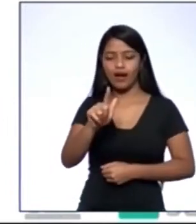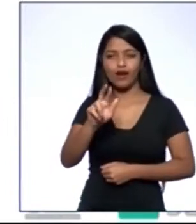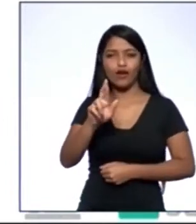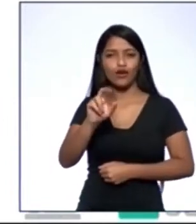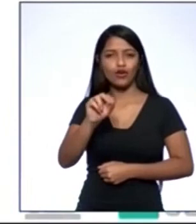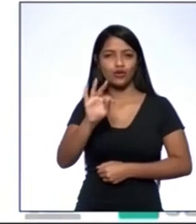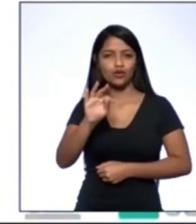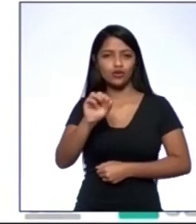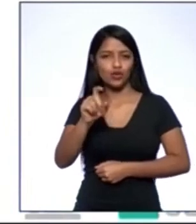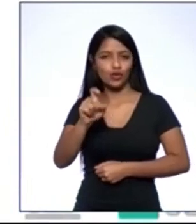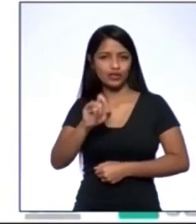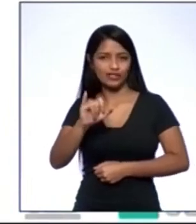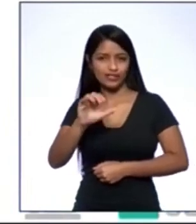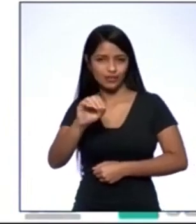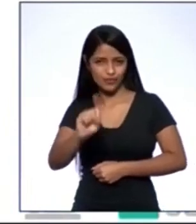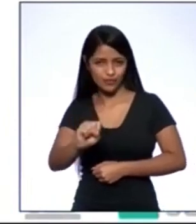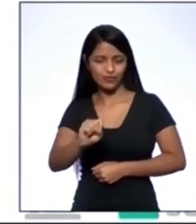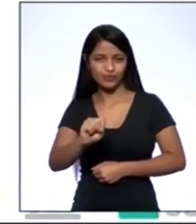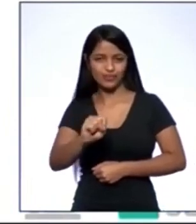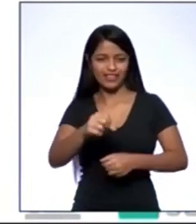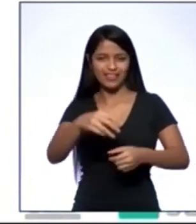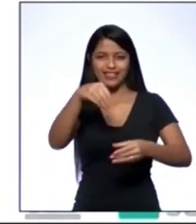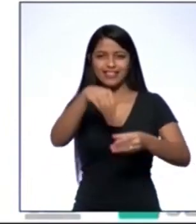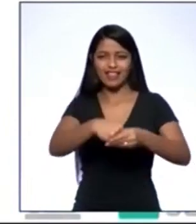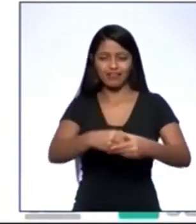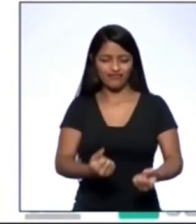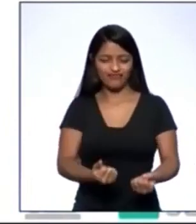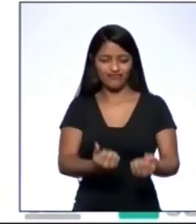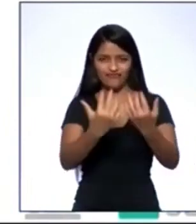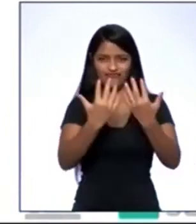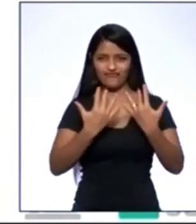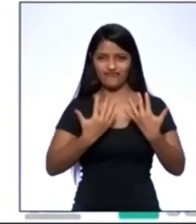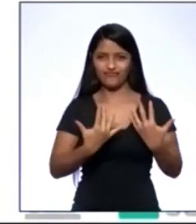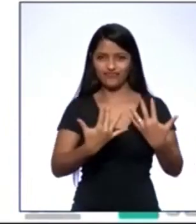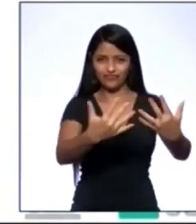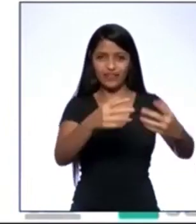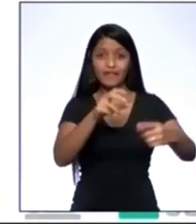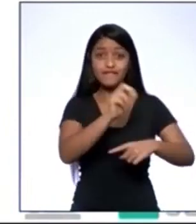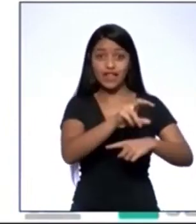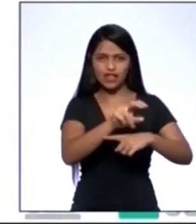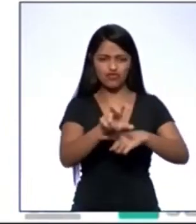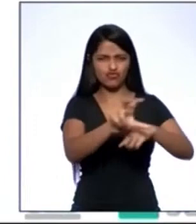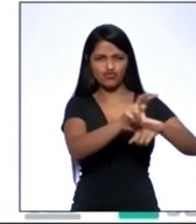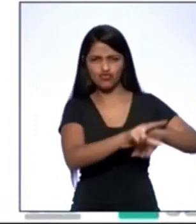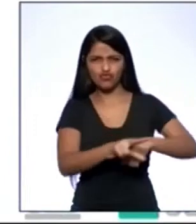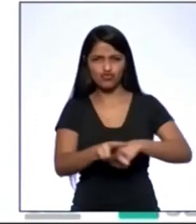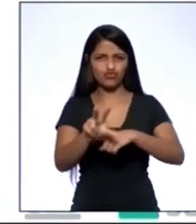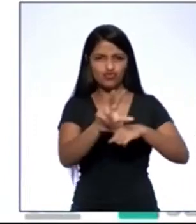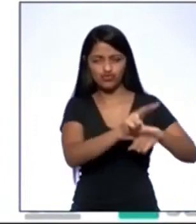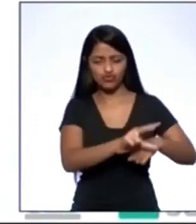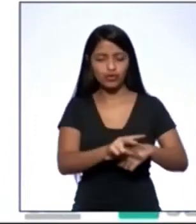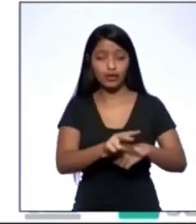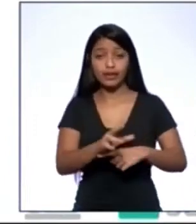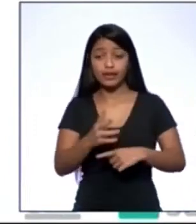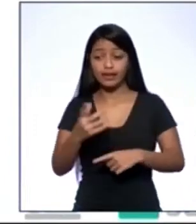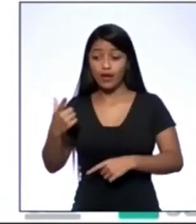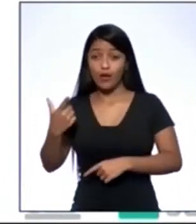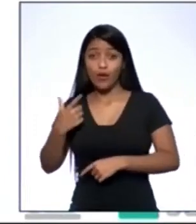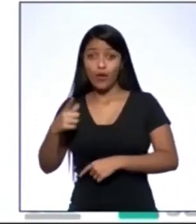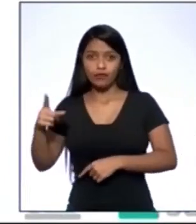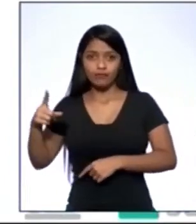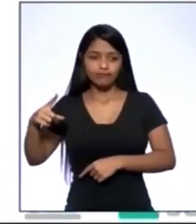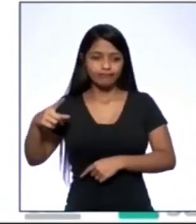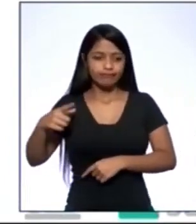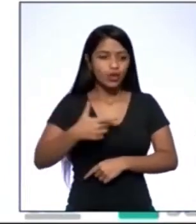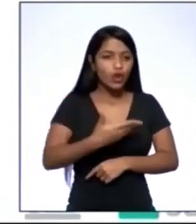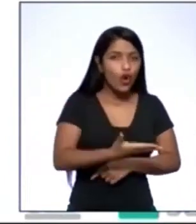pesticidas utilizados nas lavouras, certo? Aí está o famoso que é o DDT, que foi